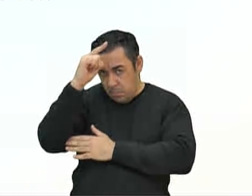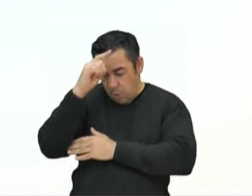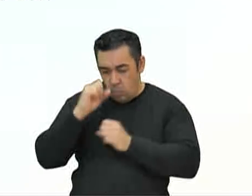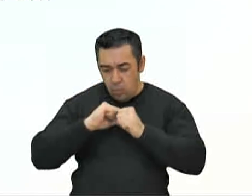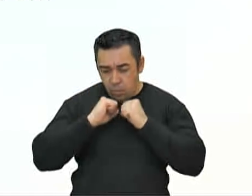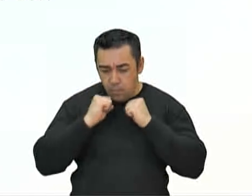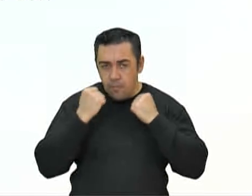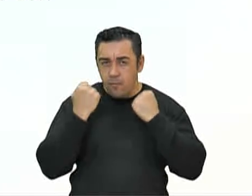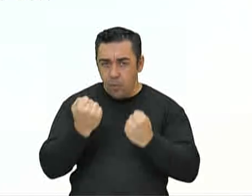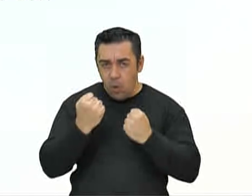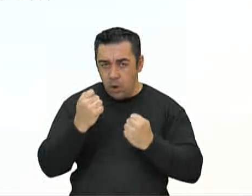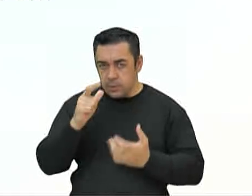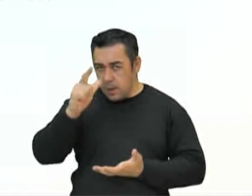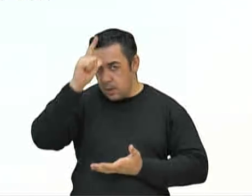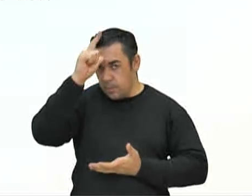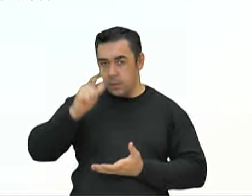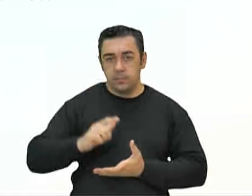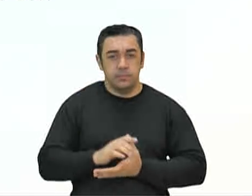Alemanha.